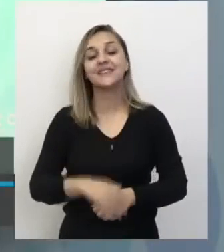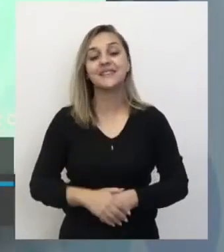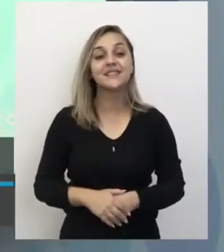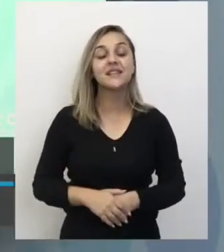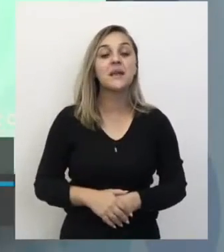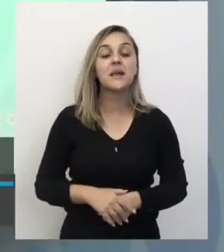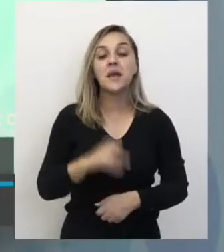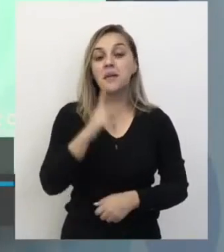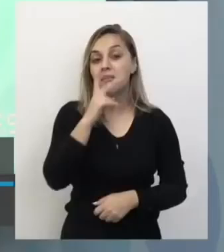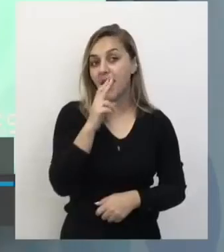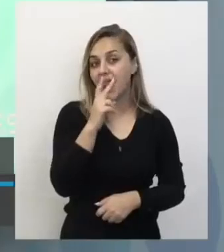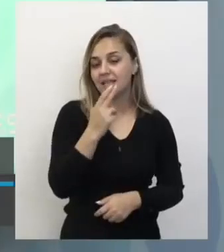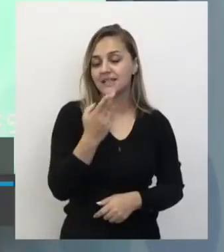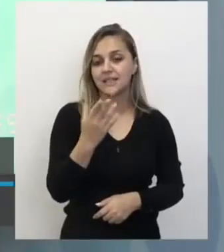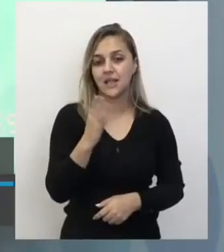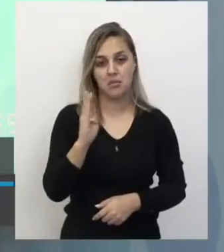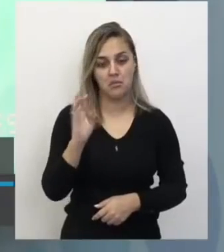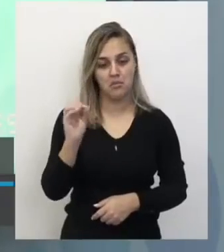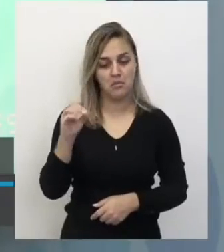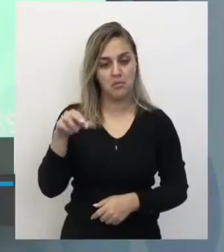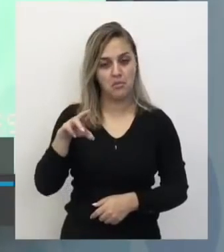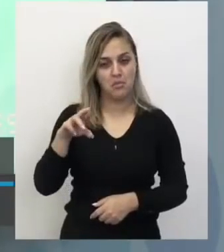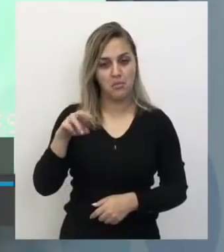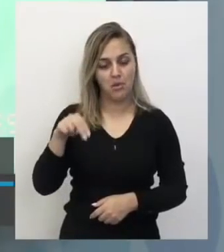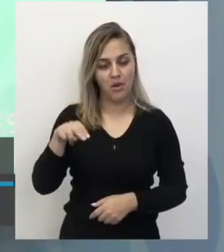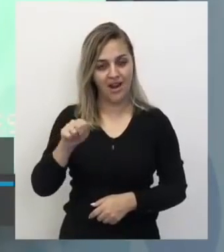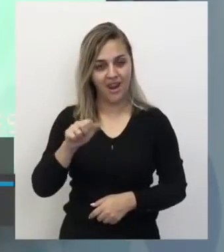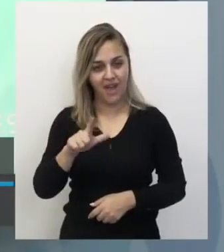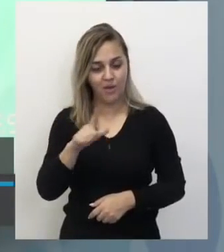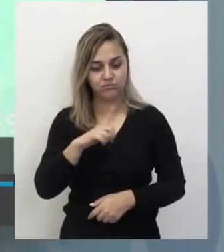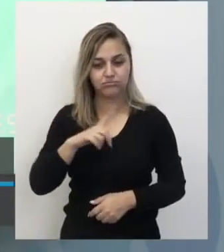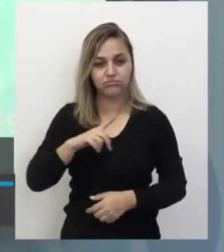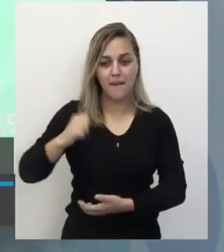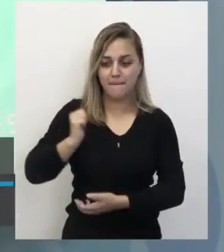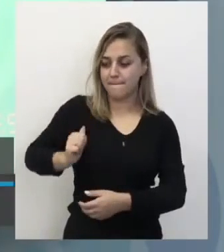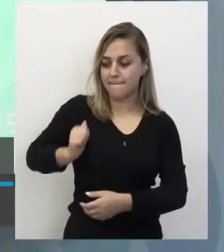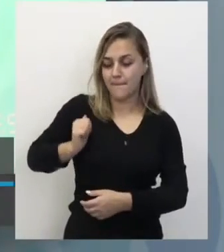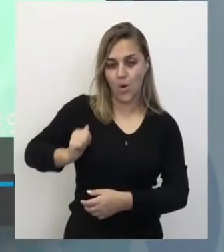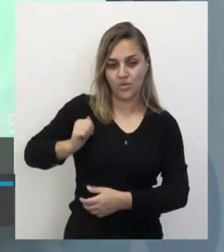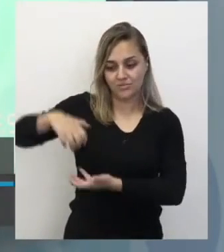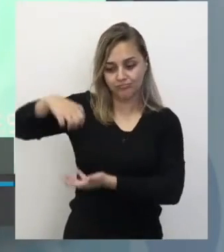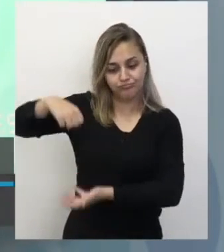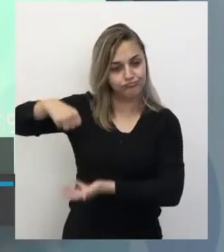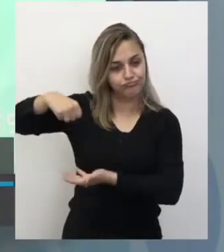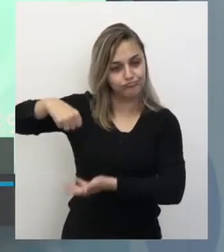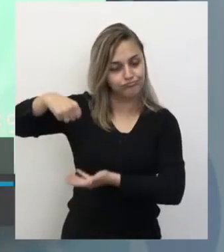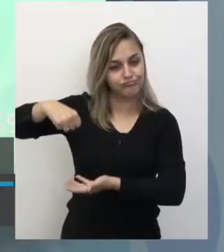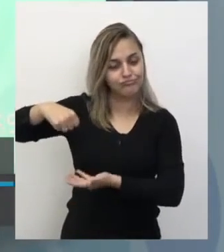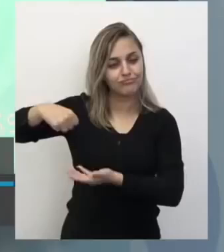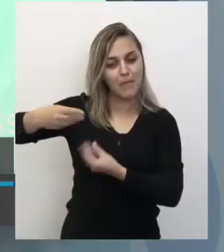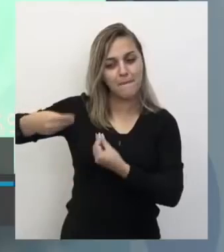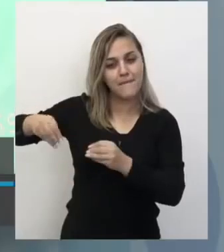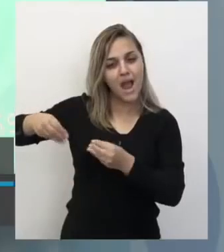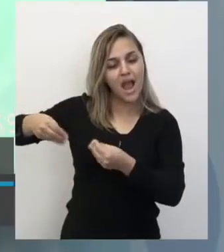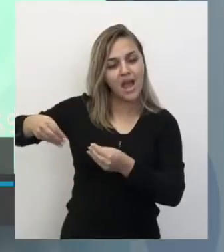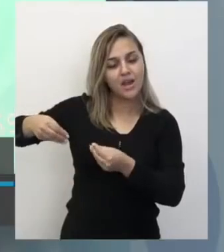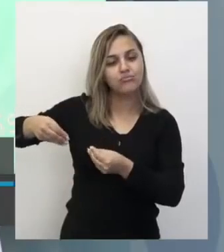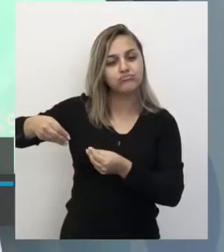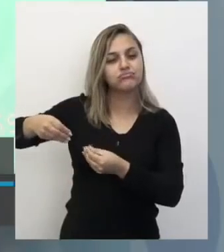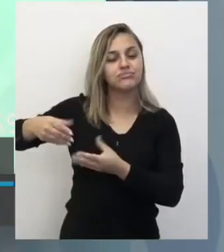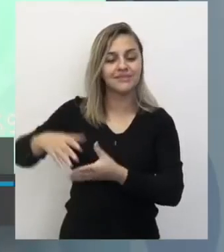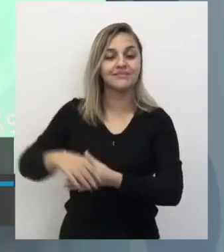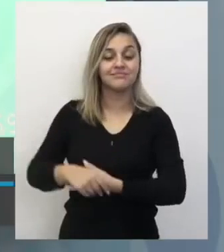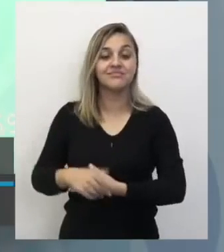bolsa de pano, tá, onde se põe provimentos, e aí ele colocava normalmente o feijão seco e a farinha. Por